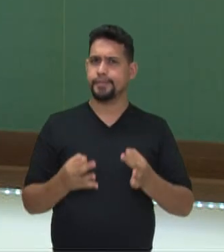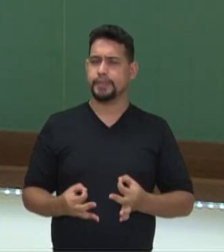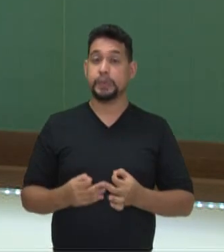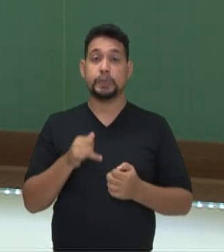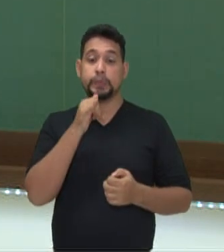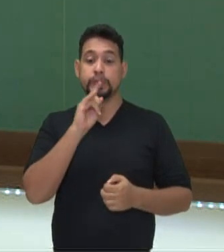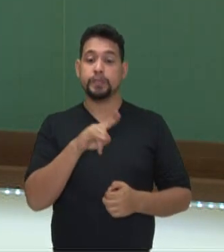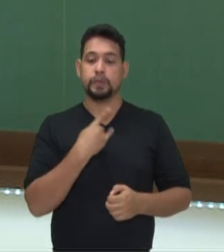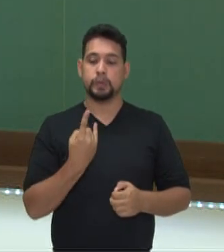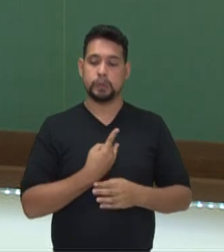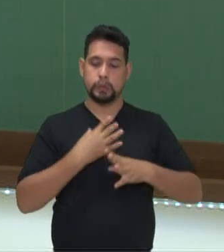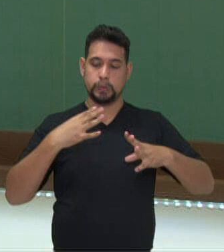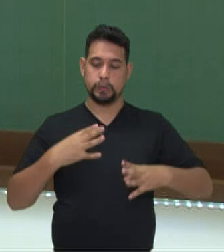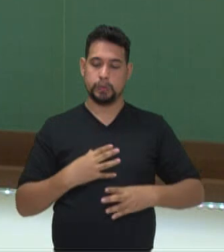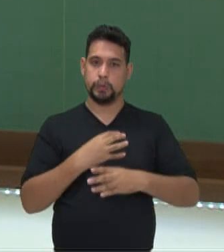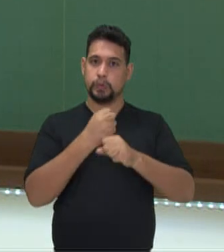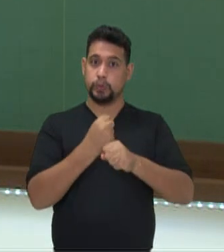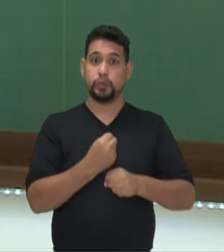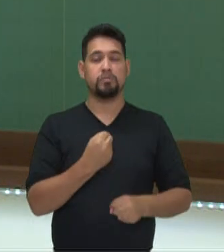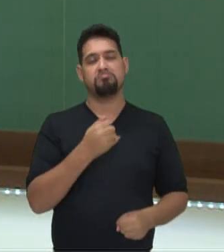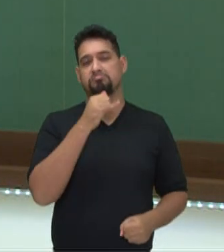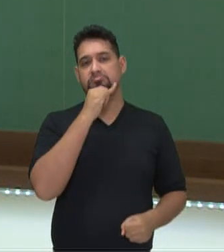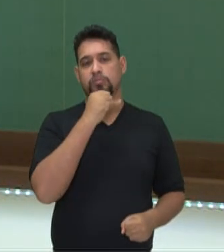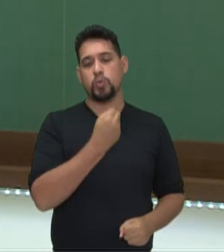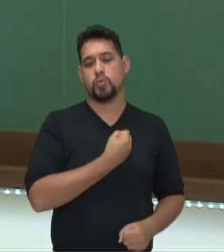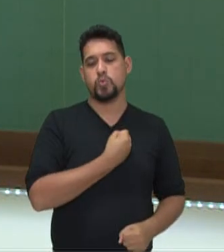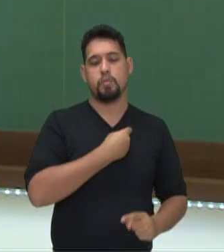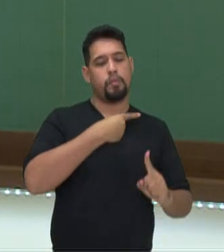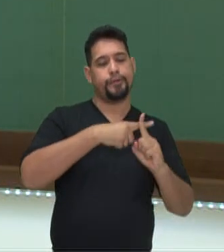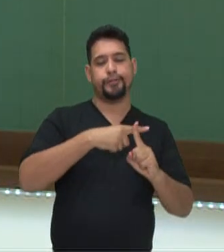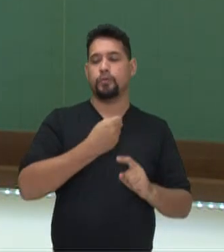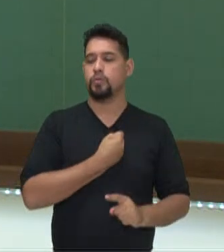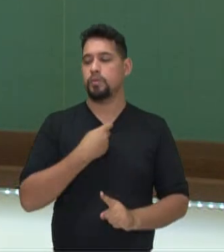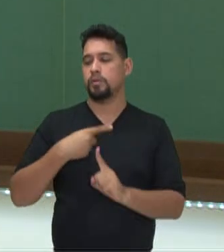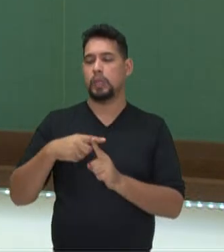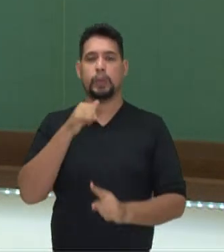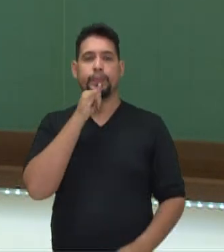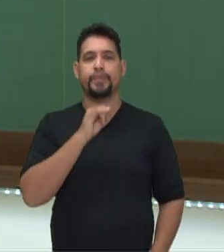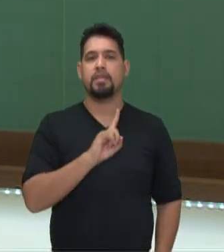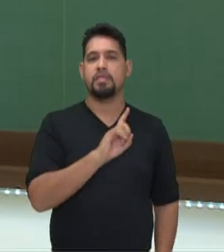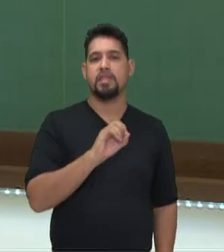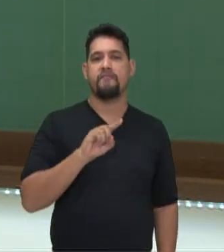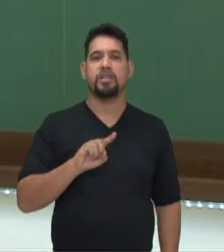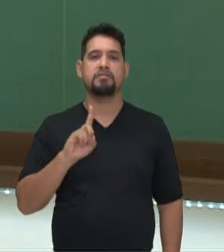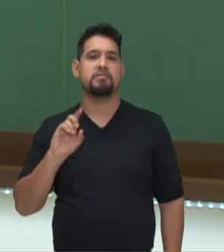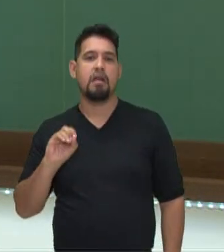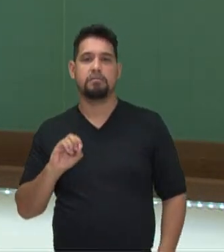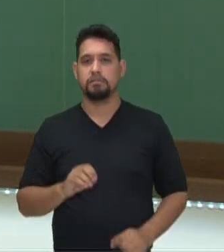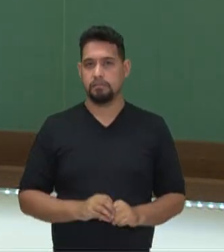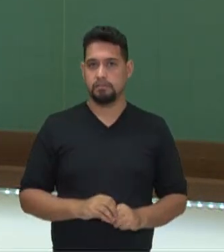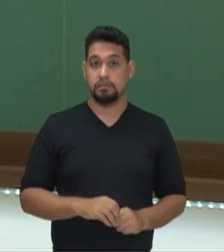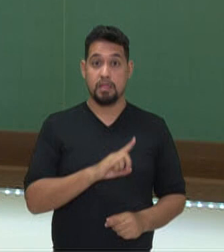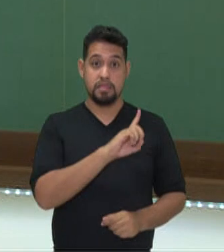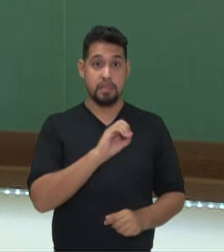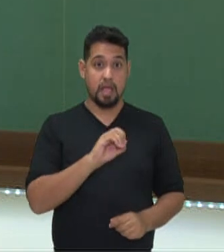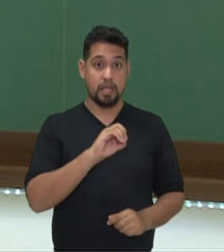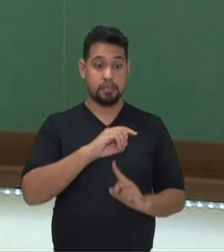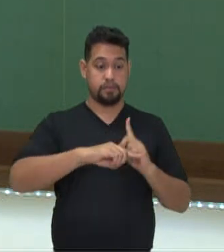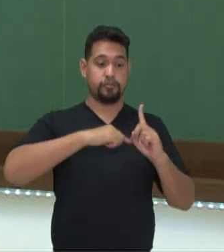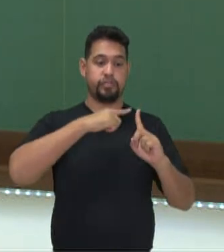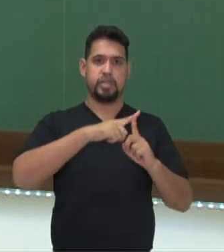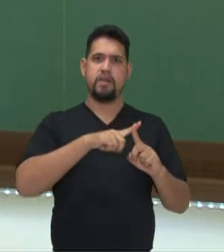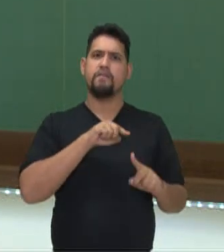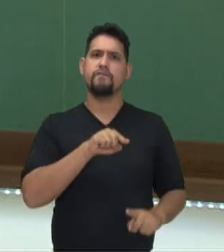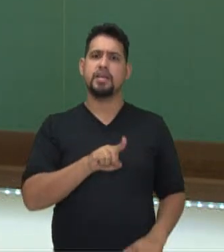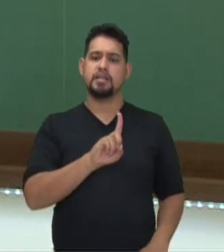nós multiplicássemos dois números positivos, por exemplo, 10 vezes 10, 10 positivo